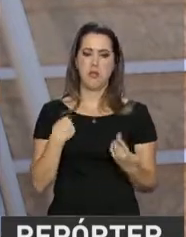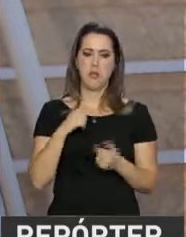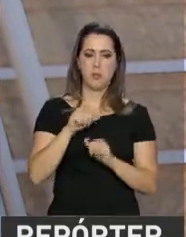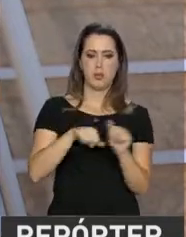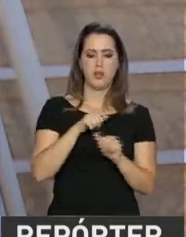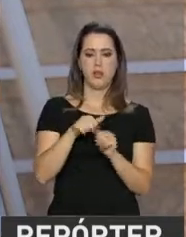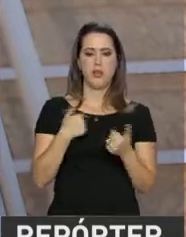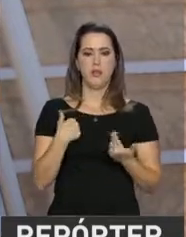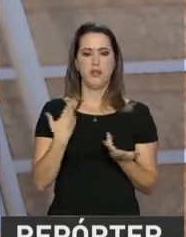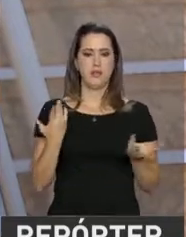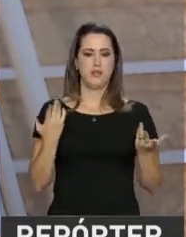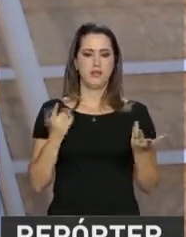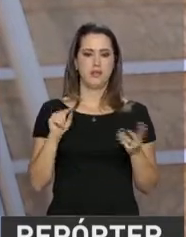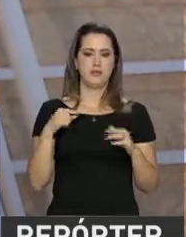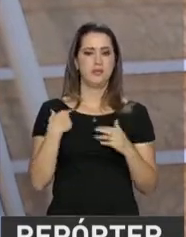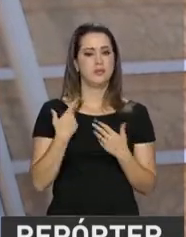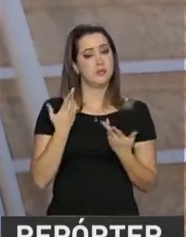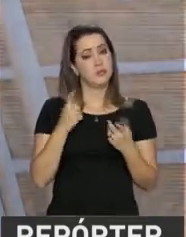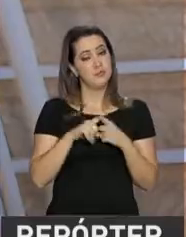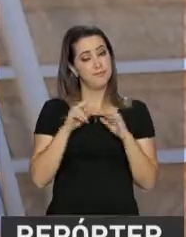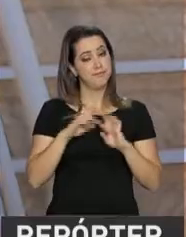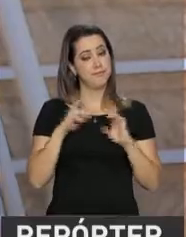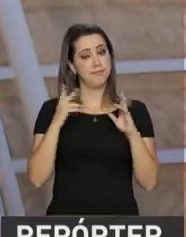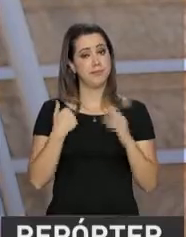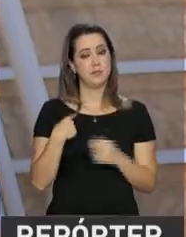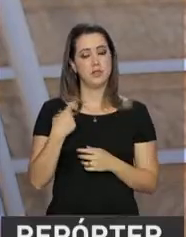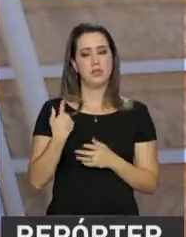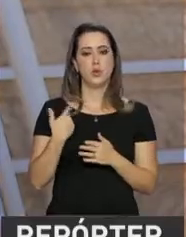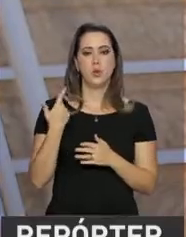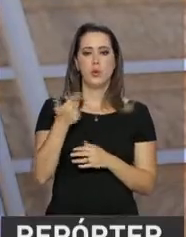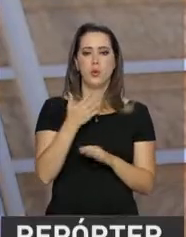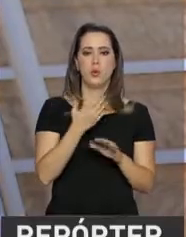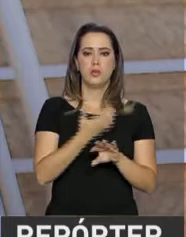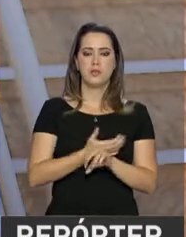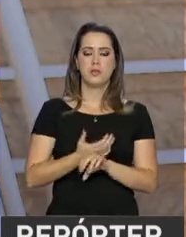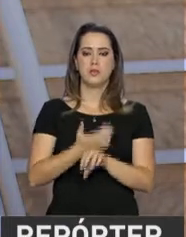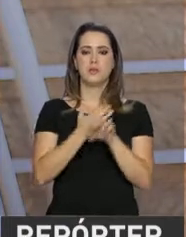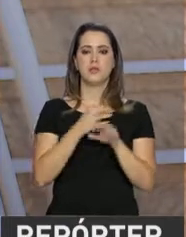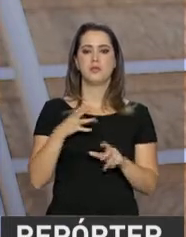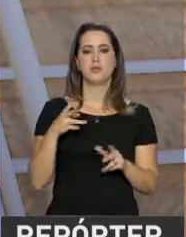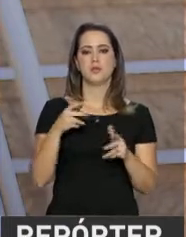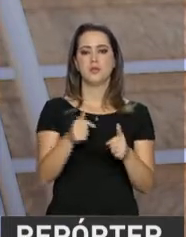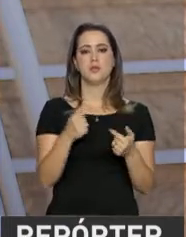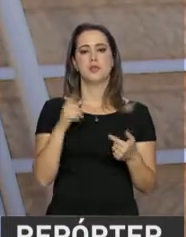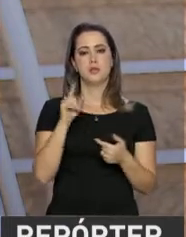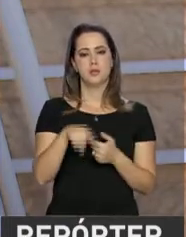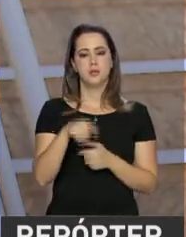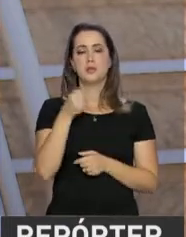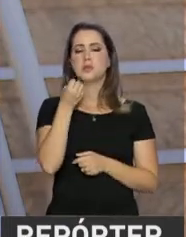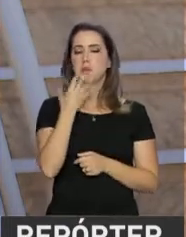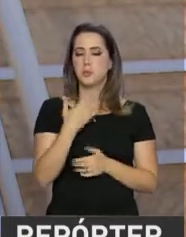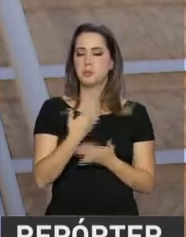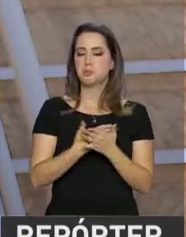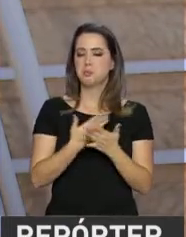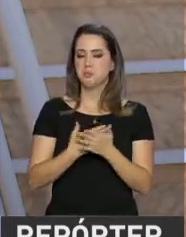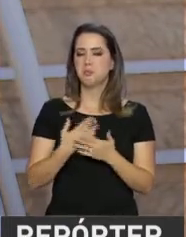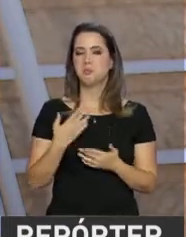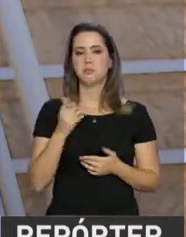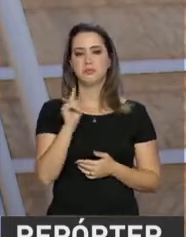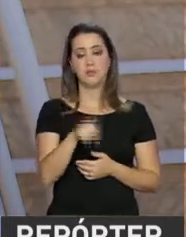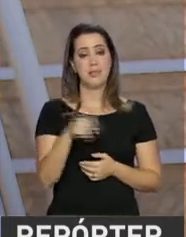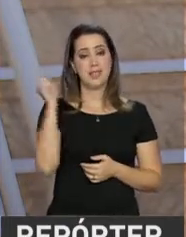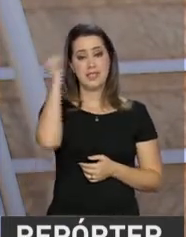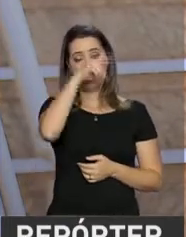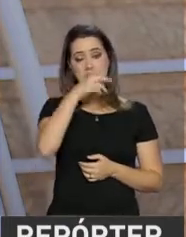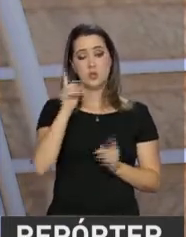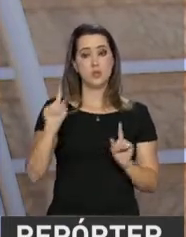mudar o que eu sabia, mas não era aquilo. E as outras matérias também. Todas as matérias são muito interessantes. É